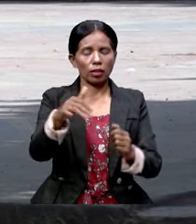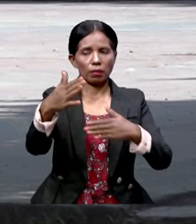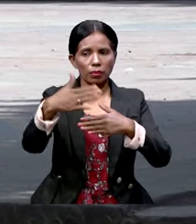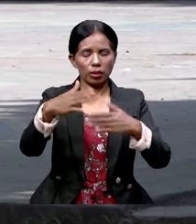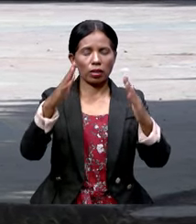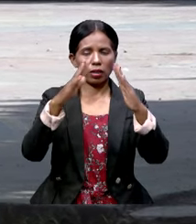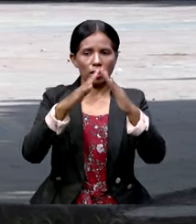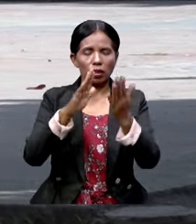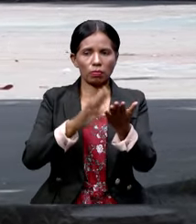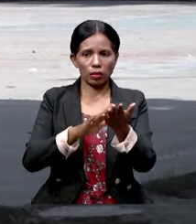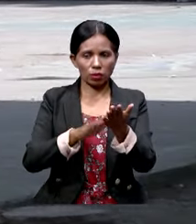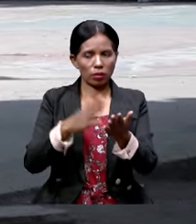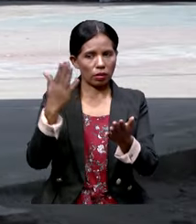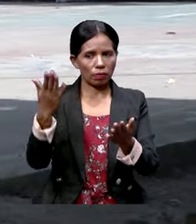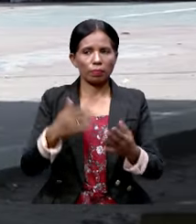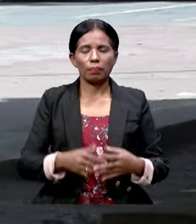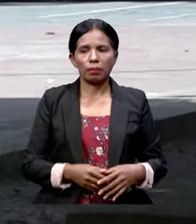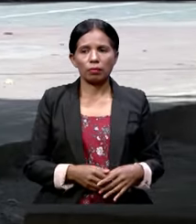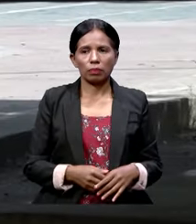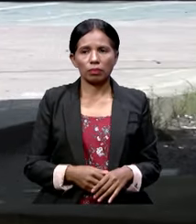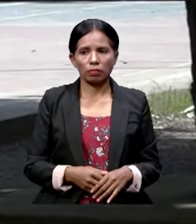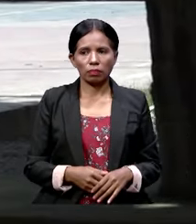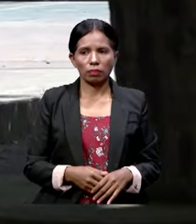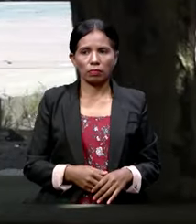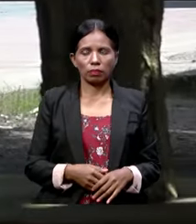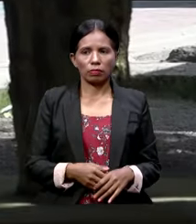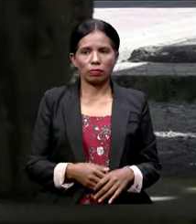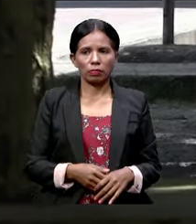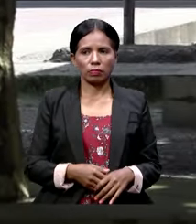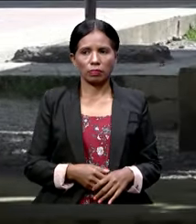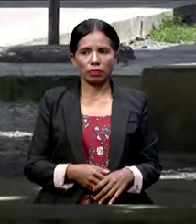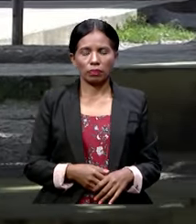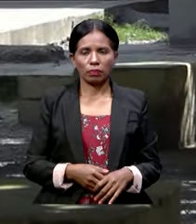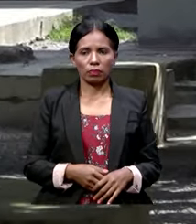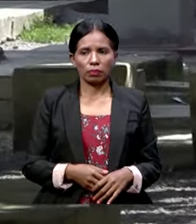basiku bidawa kediruhun. Emerensiana Martins Lamberto da Silva, GMN.